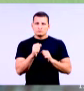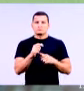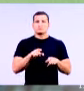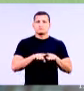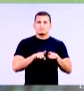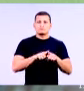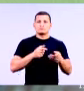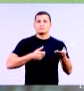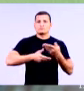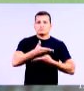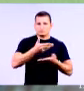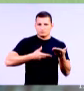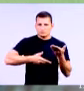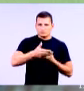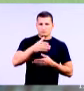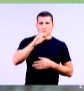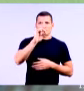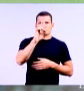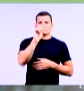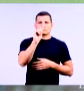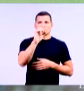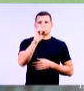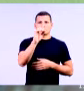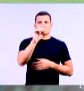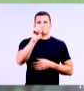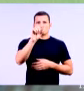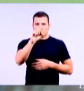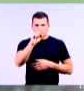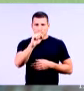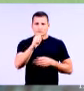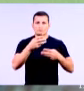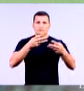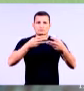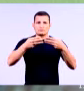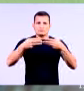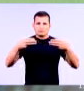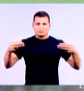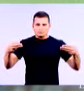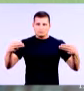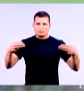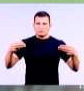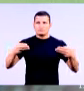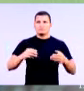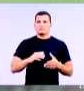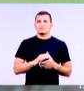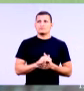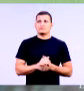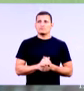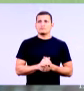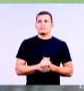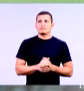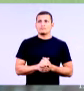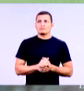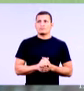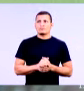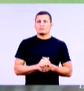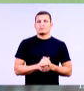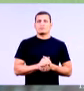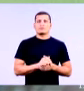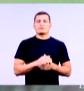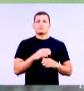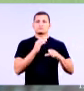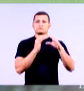comunicação de dados com rede de computadores, vai definir convergência de categorias de